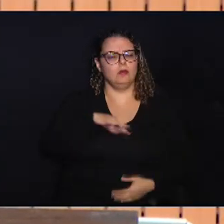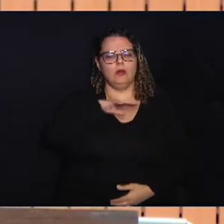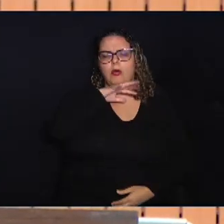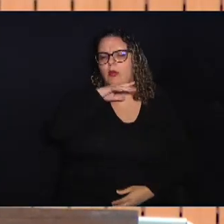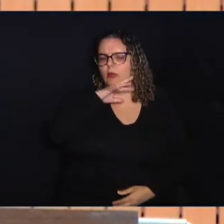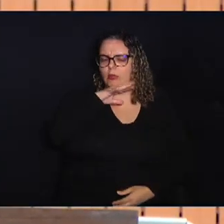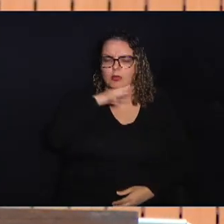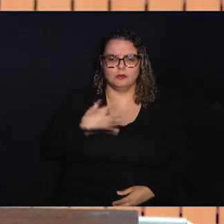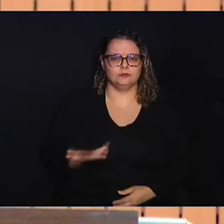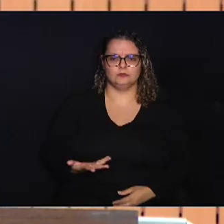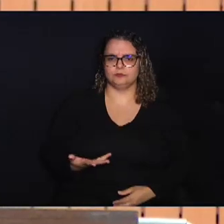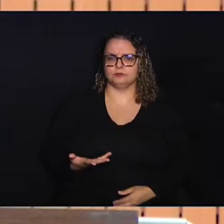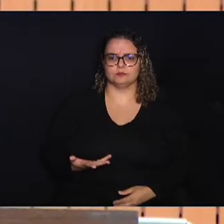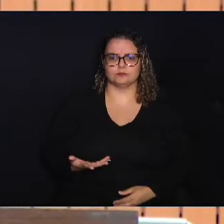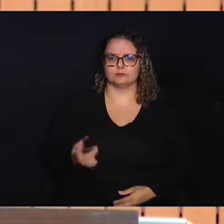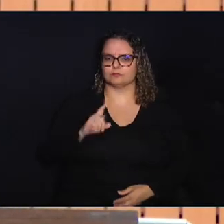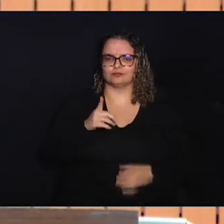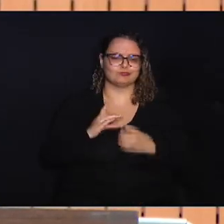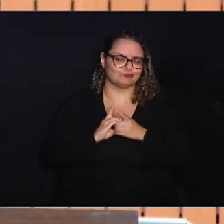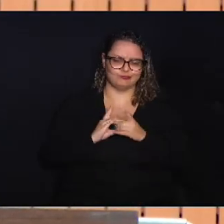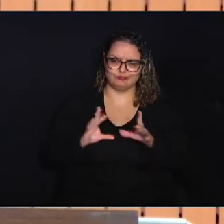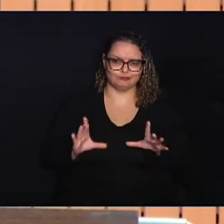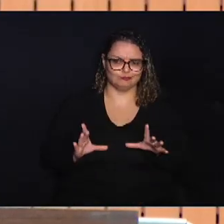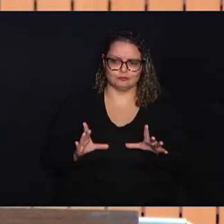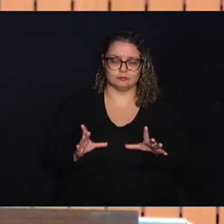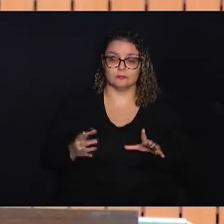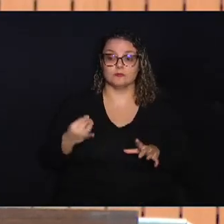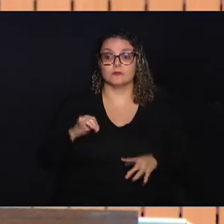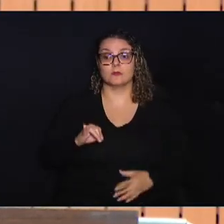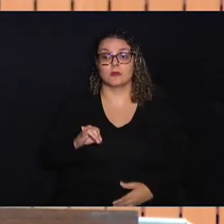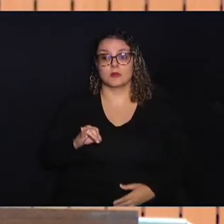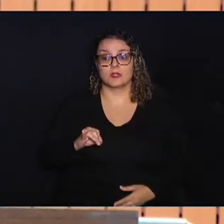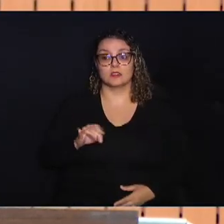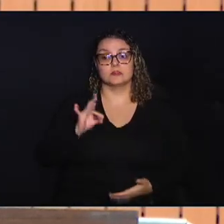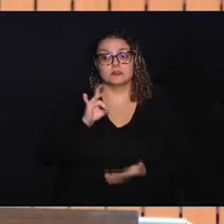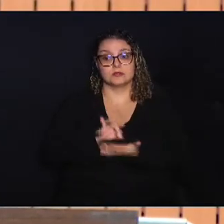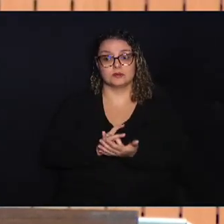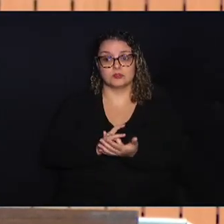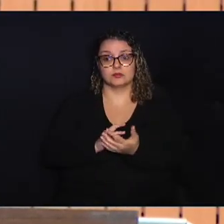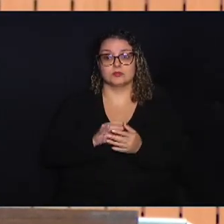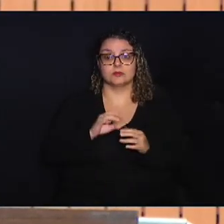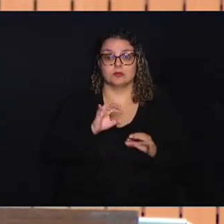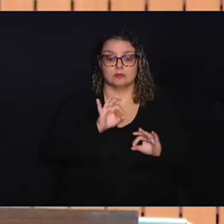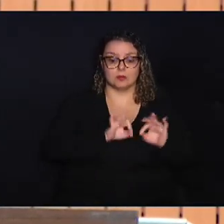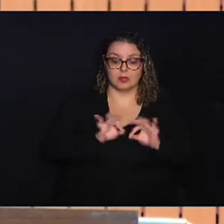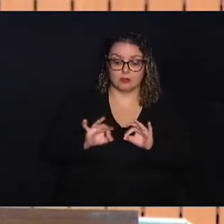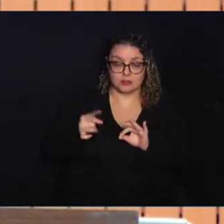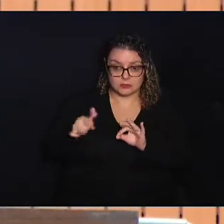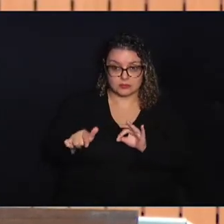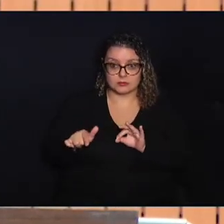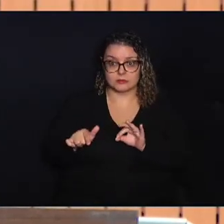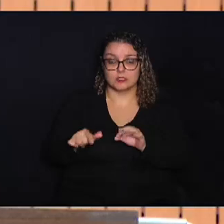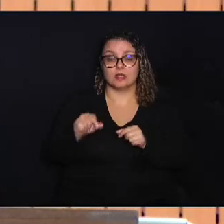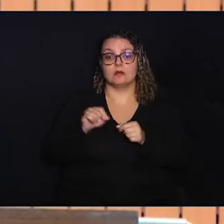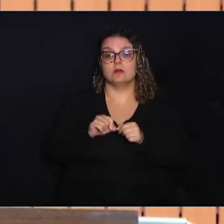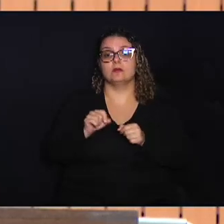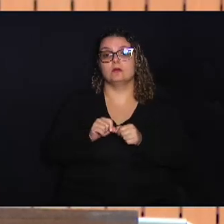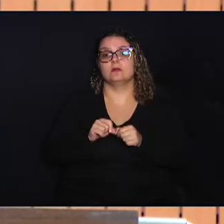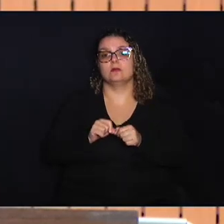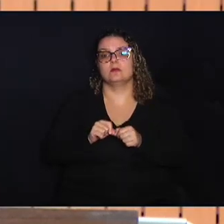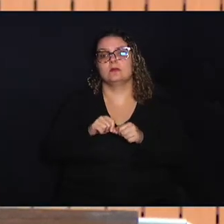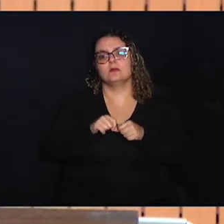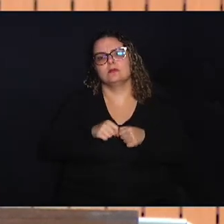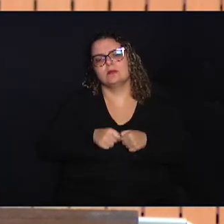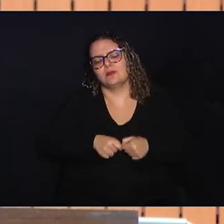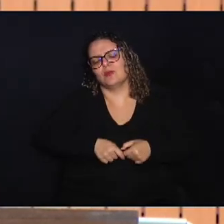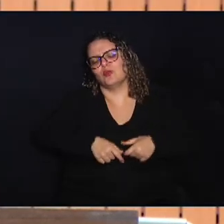é democrático. Se fosse, de fato, uma reorganização, isso era feito com uma ampla